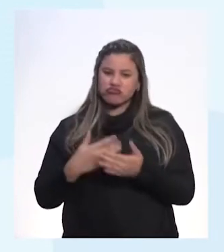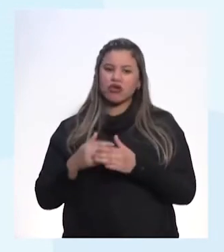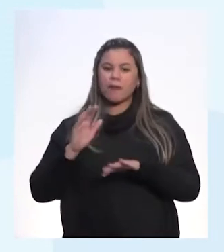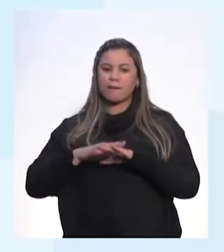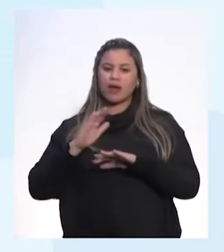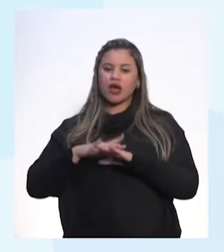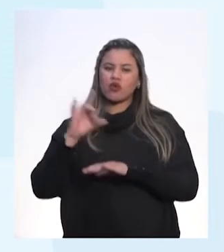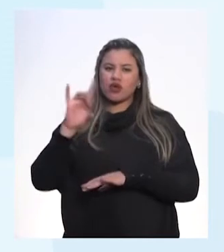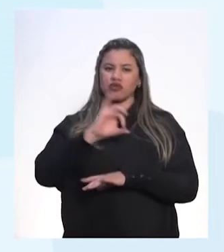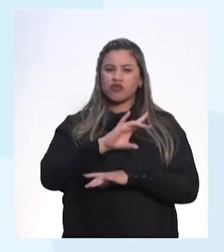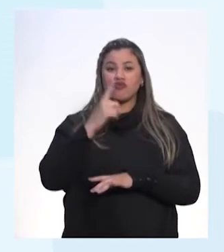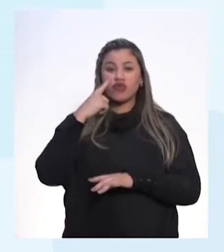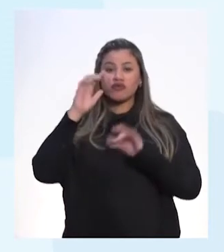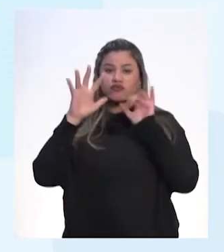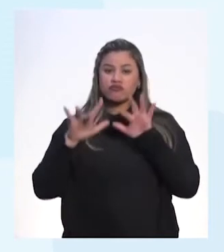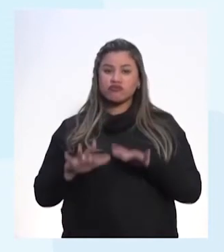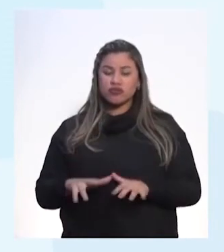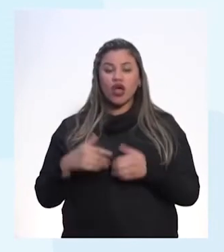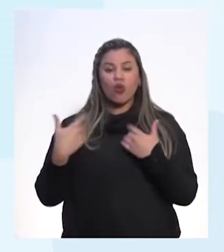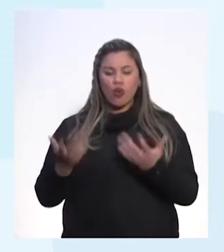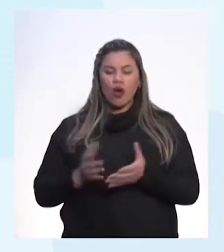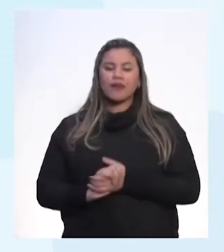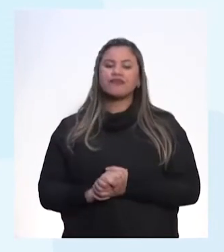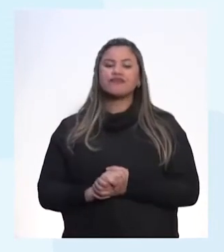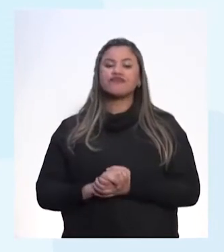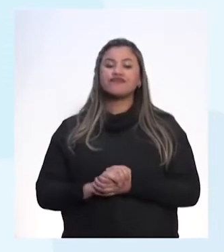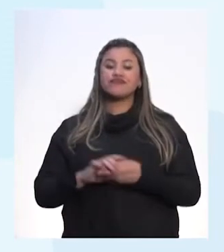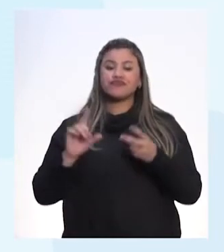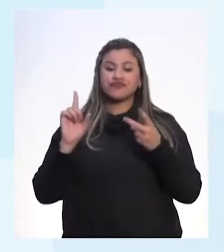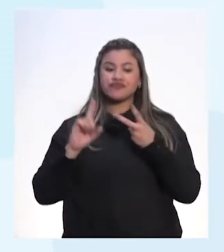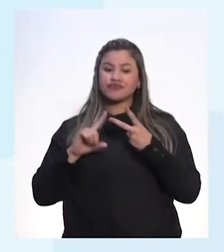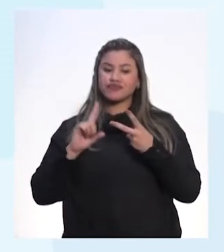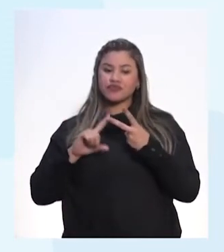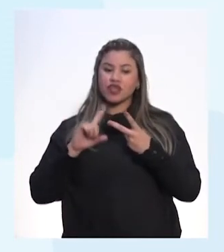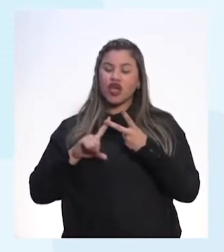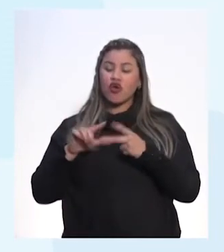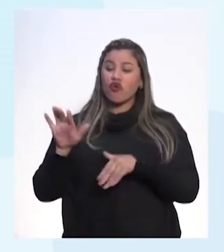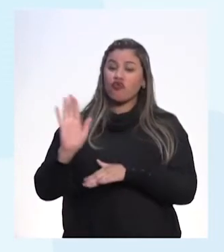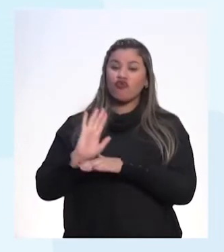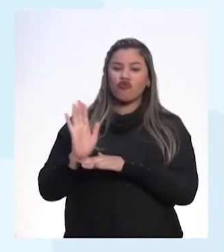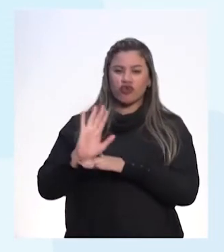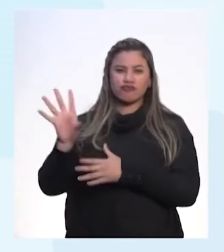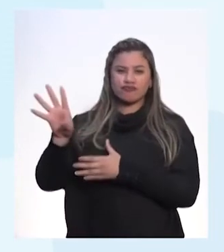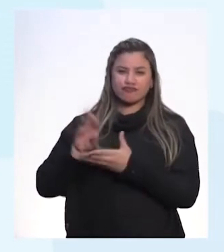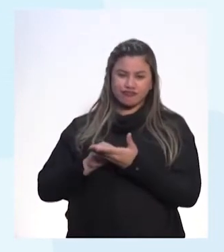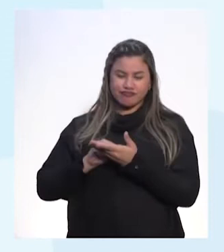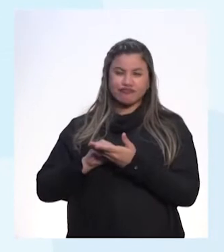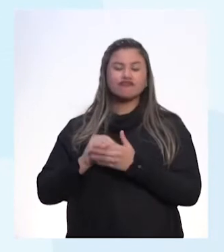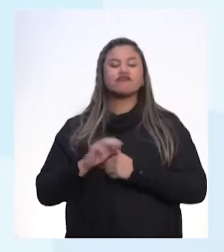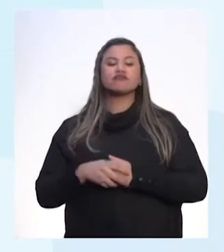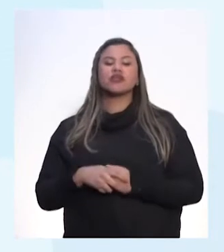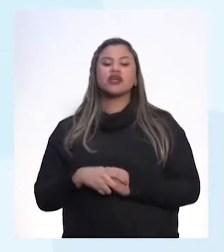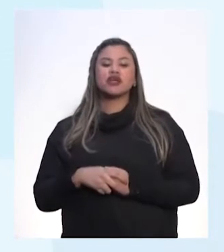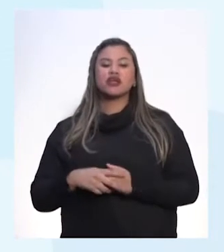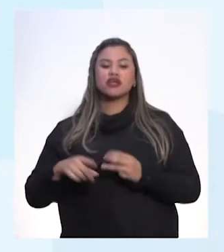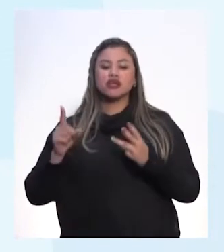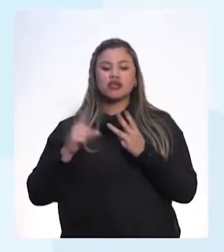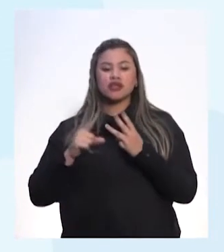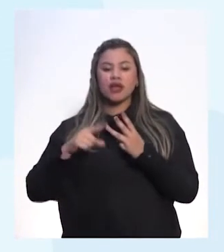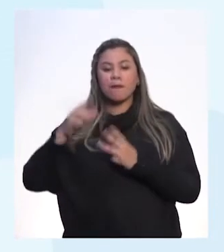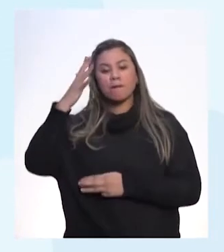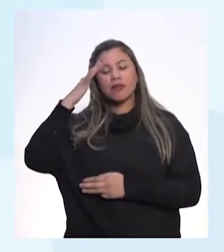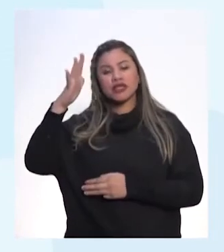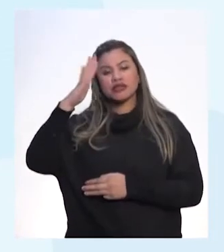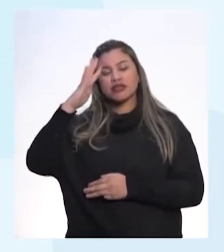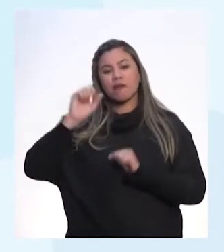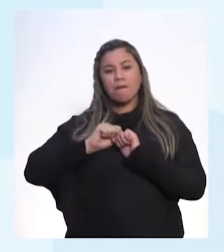que plataforma que você vai utilizar. Vocês vão selecionar quais filmes vocês vão querer utilizar para fazer parte dessa mostra. E vocês vão ter que pensar